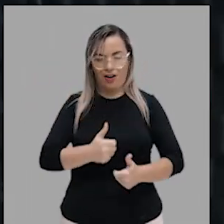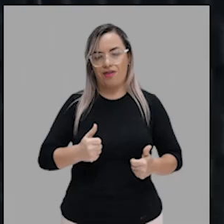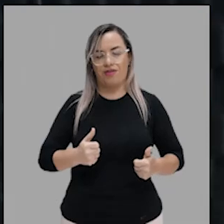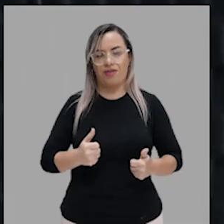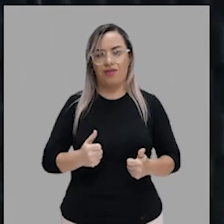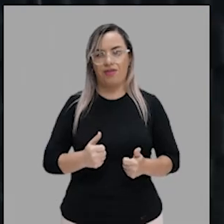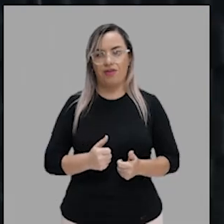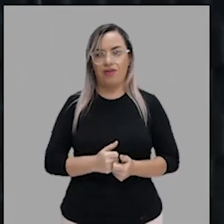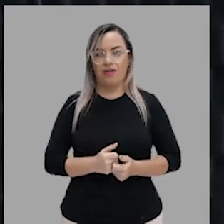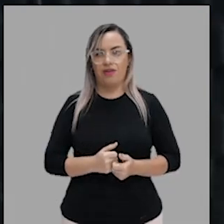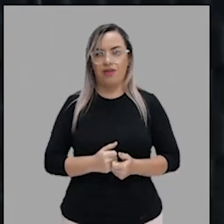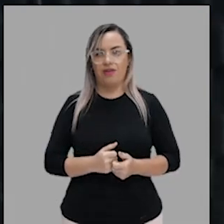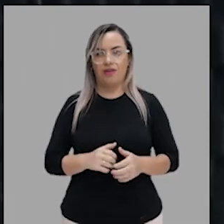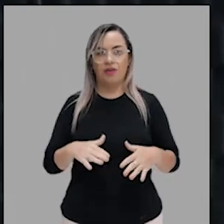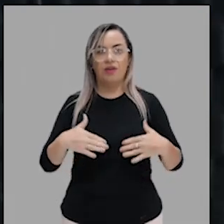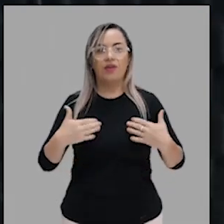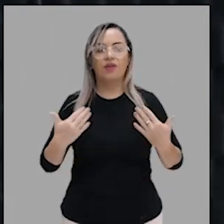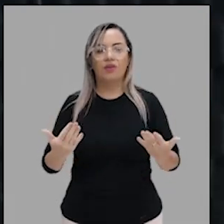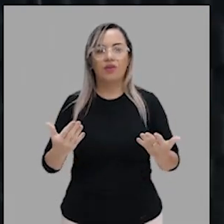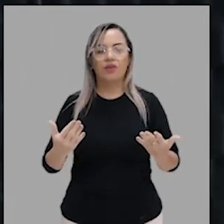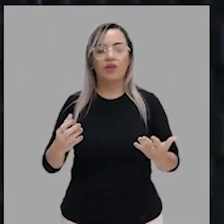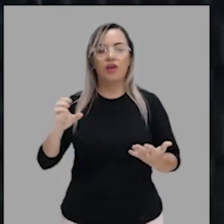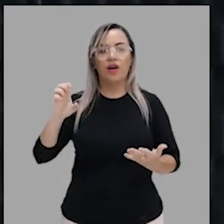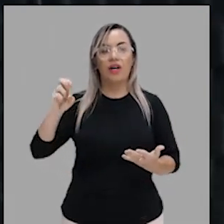O que é isso? Tem sol.